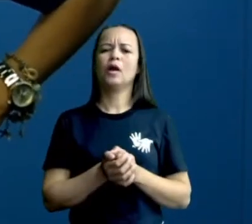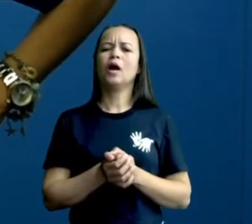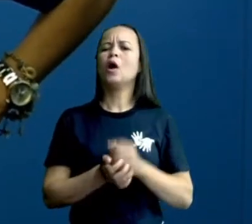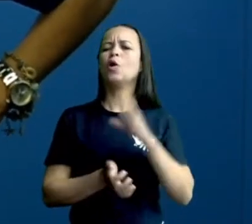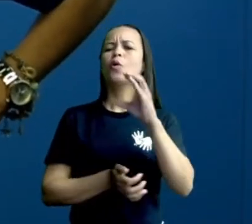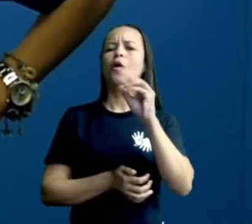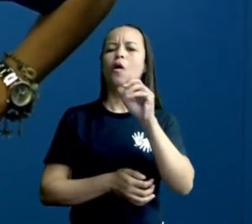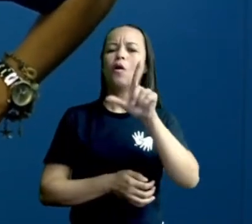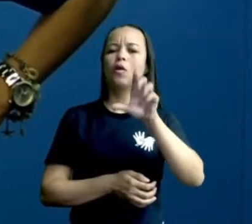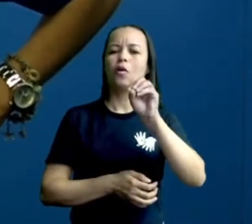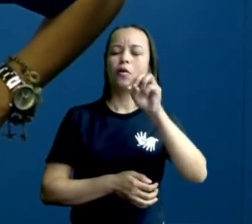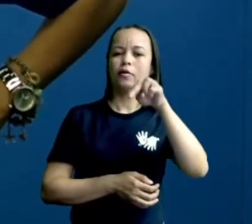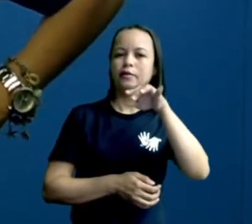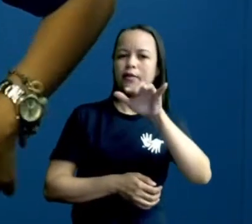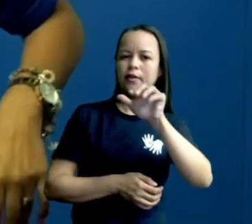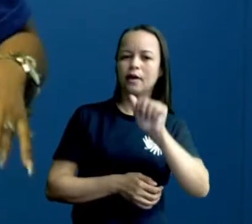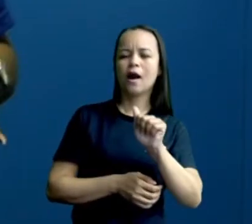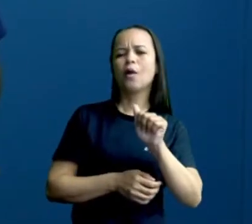aí, vocês responderam?